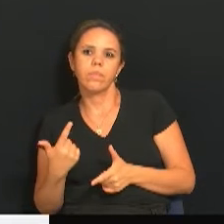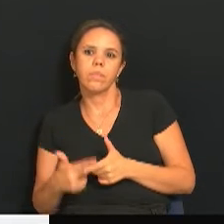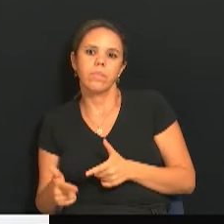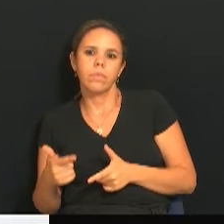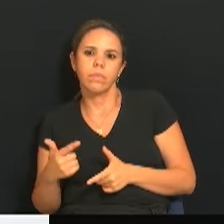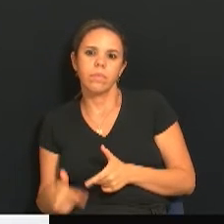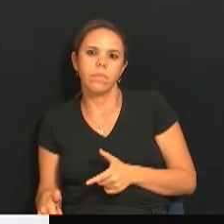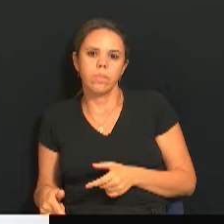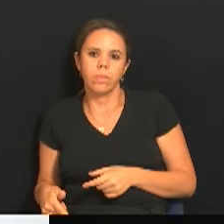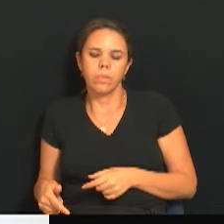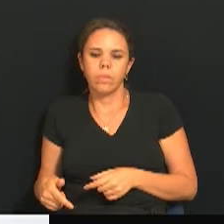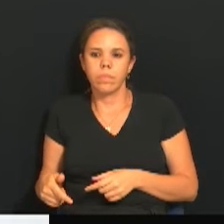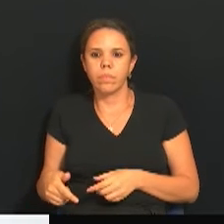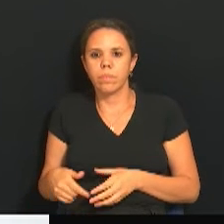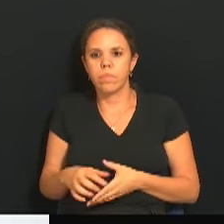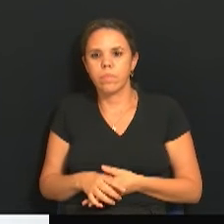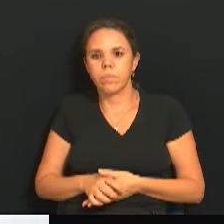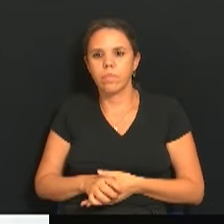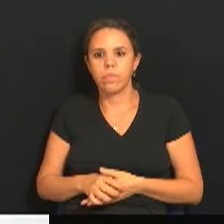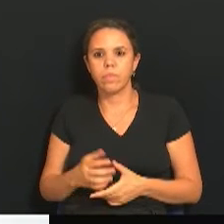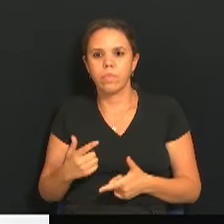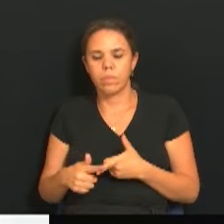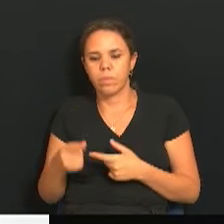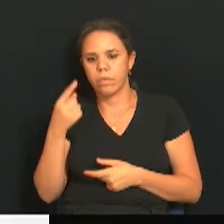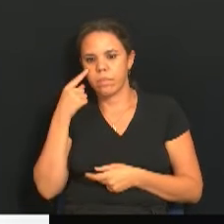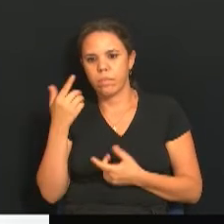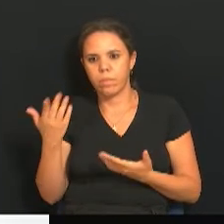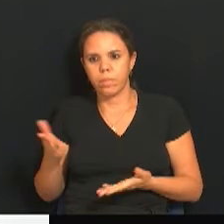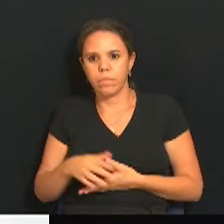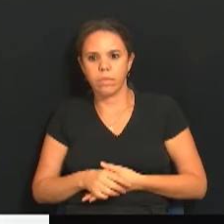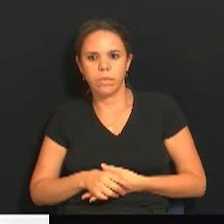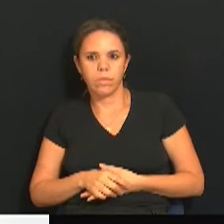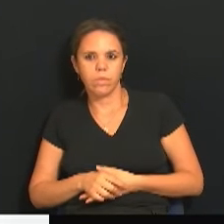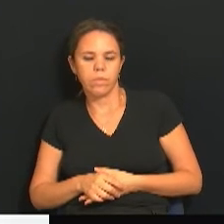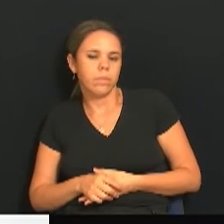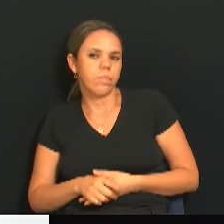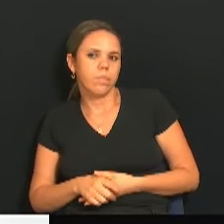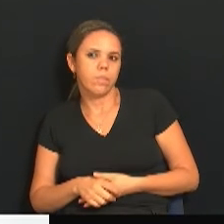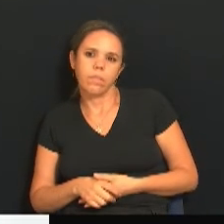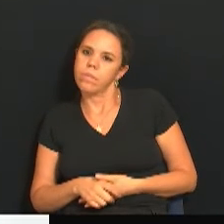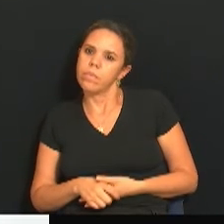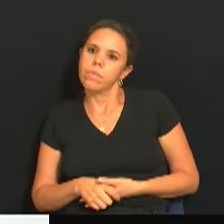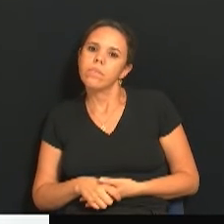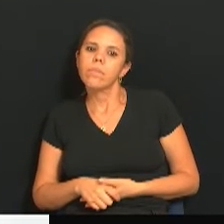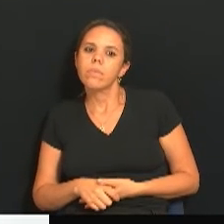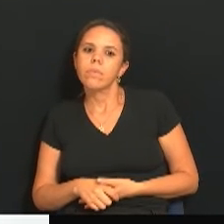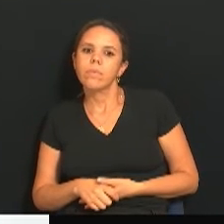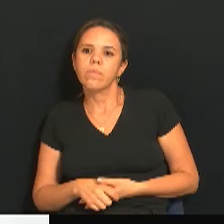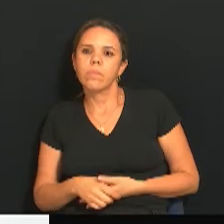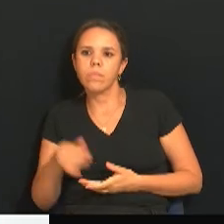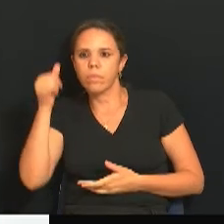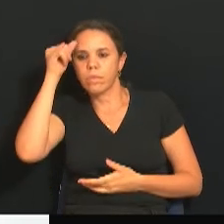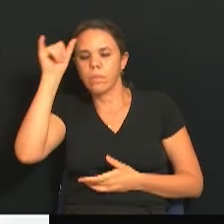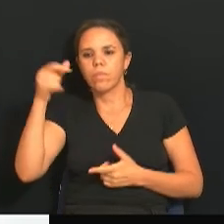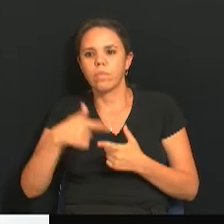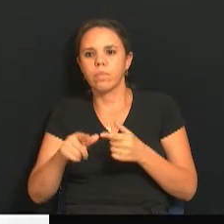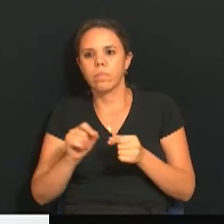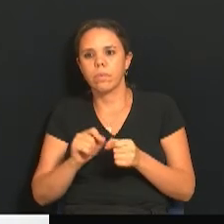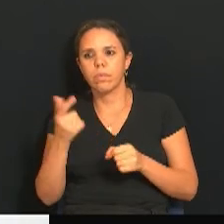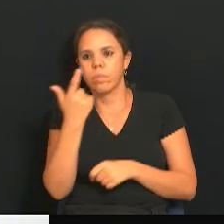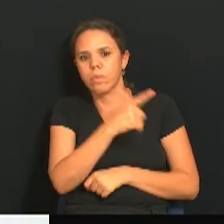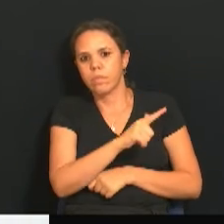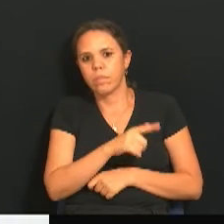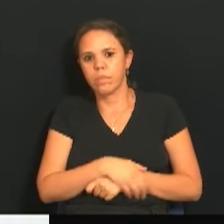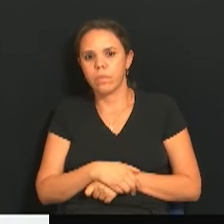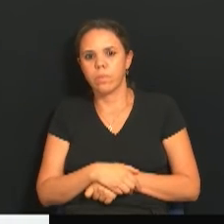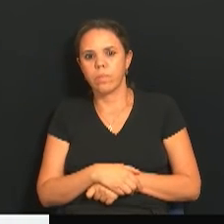Então, essa situação a gente busca aí combater diariamente. Fazemos também um